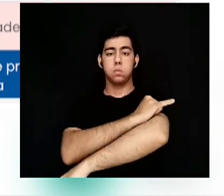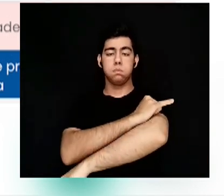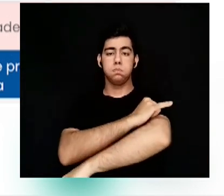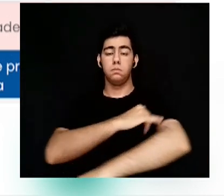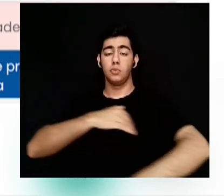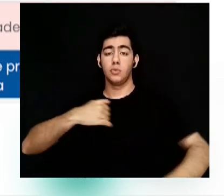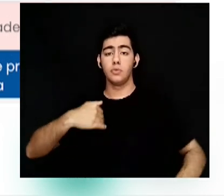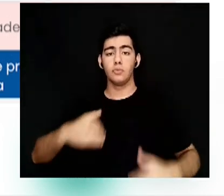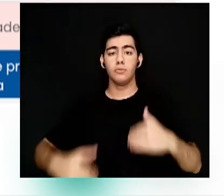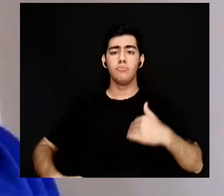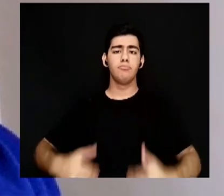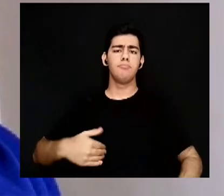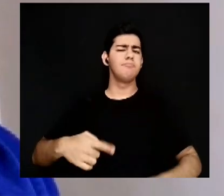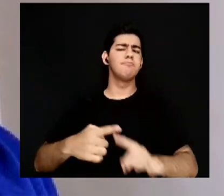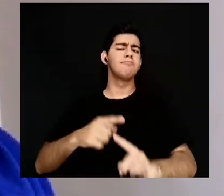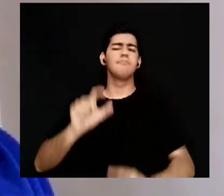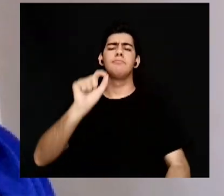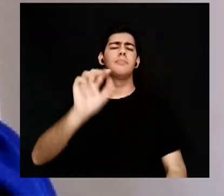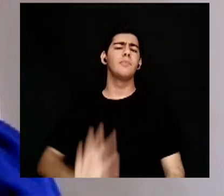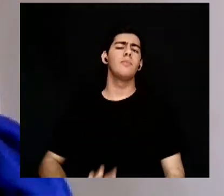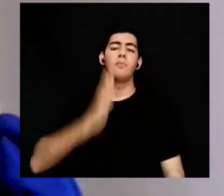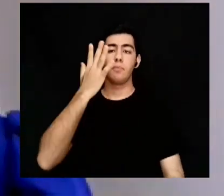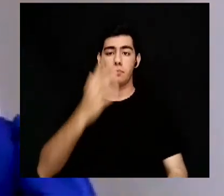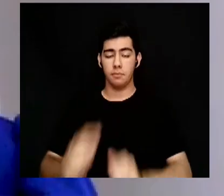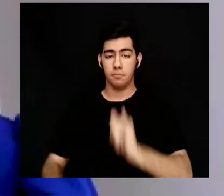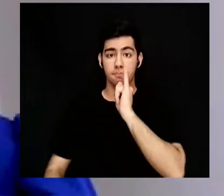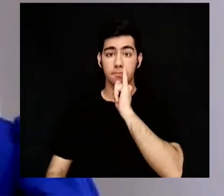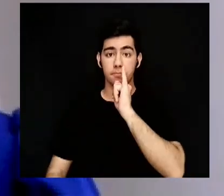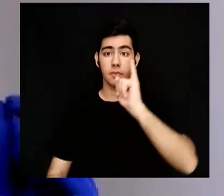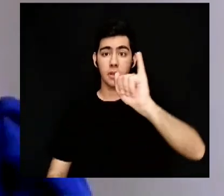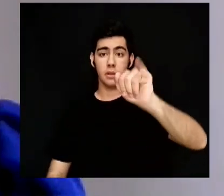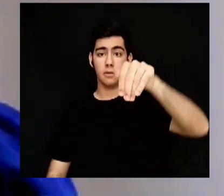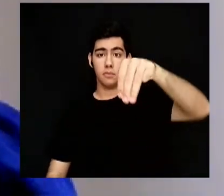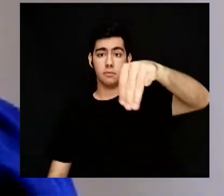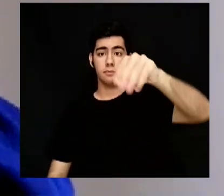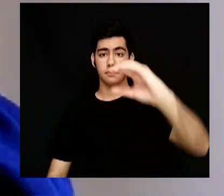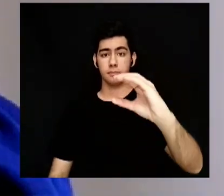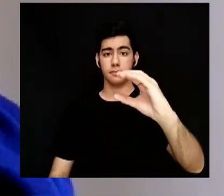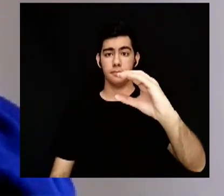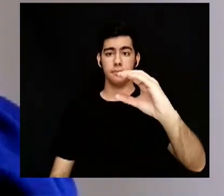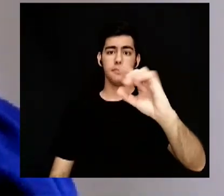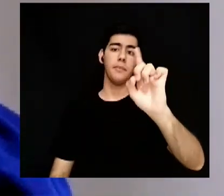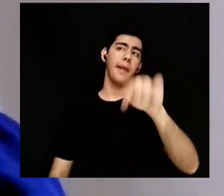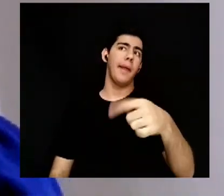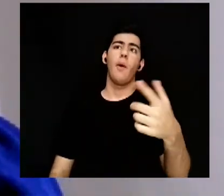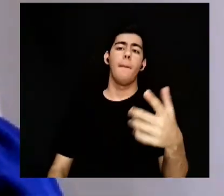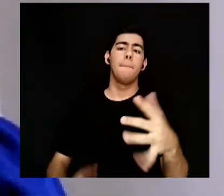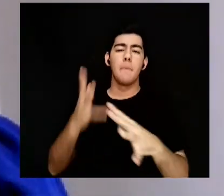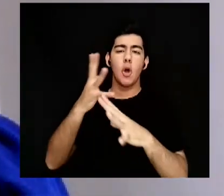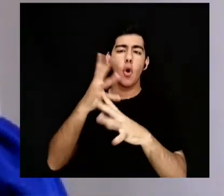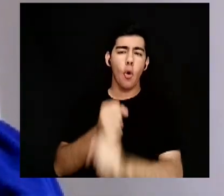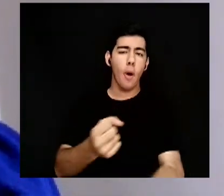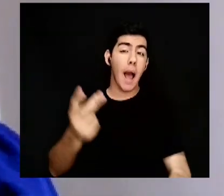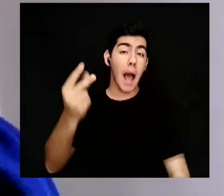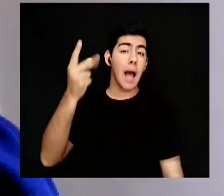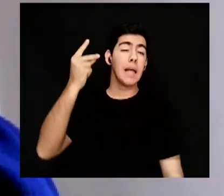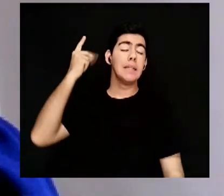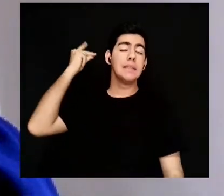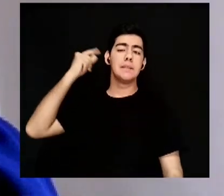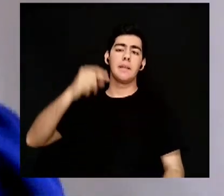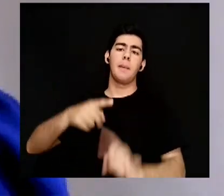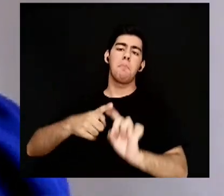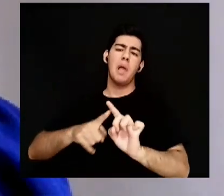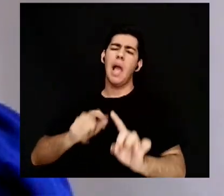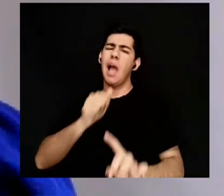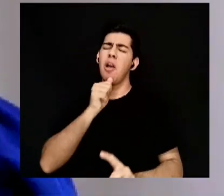acontece? Com o IMC, que é essa avaliação antiga, que ainda é muito usada, né? Ainda é muito usada,